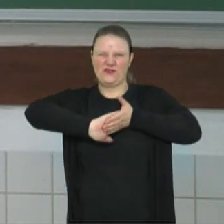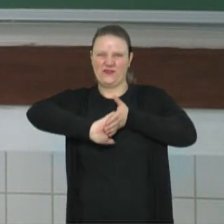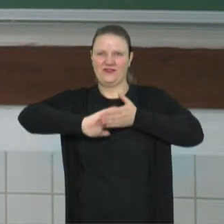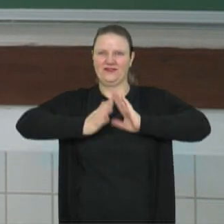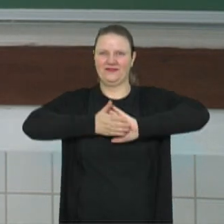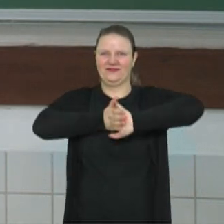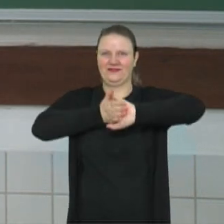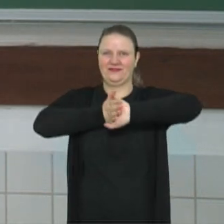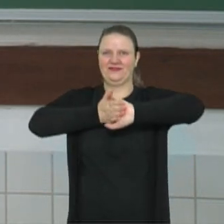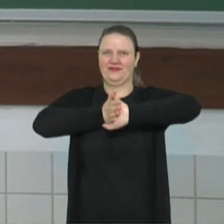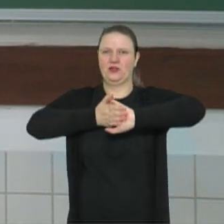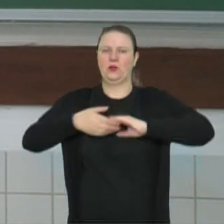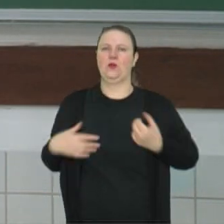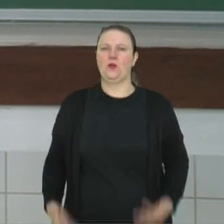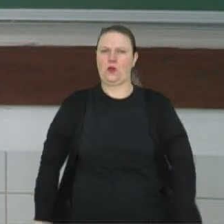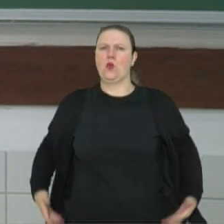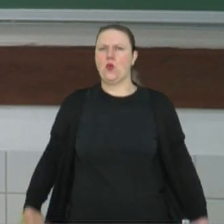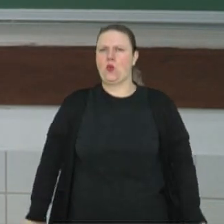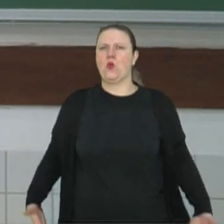soltando perna, soltando o braço.